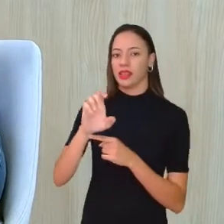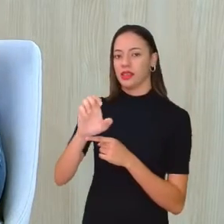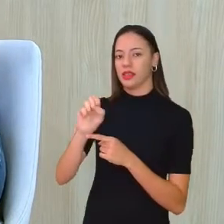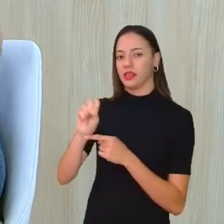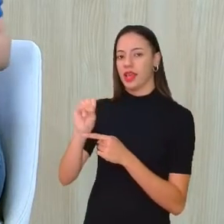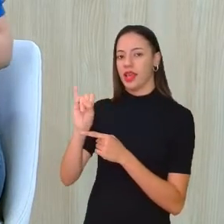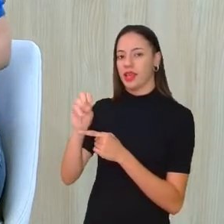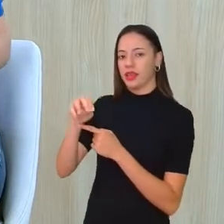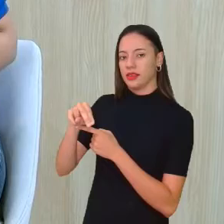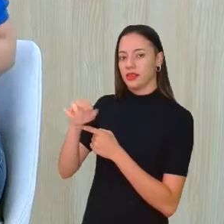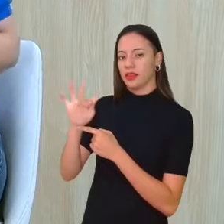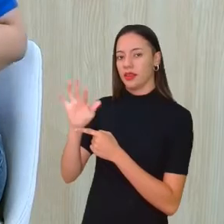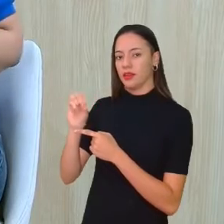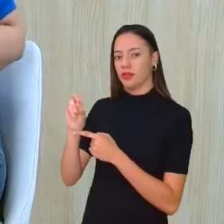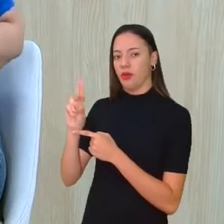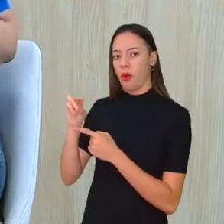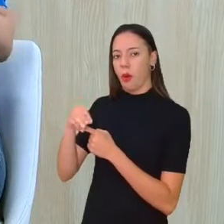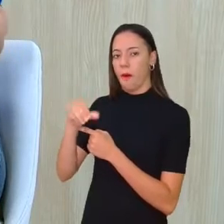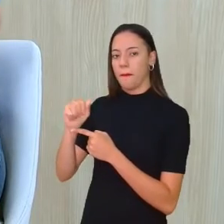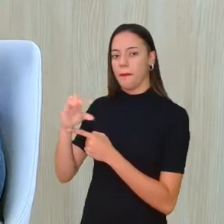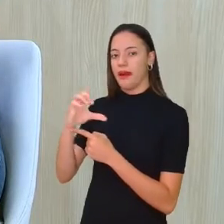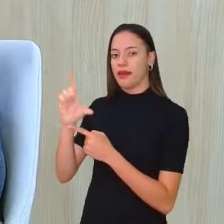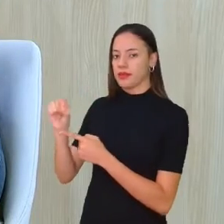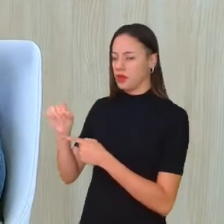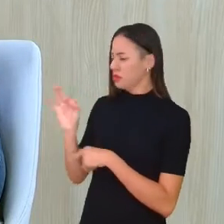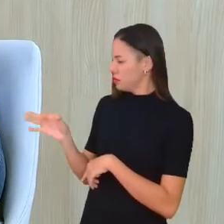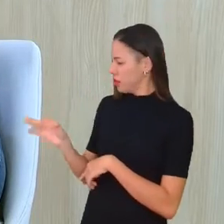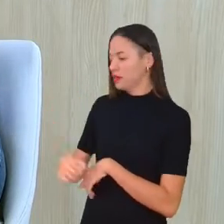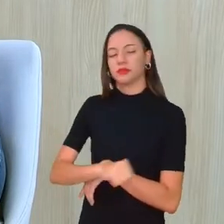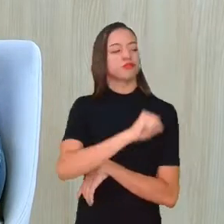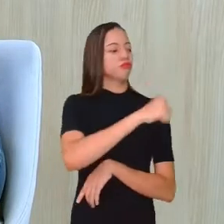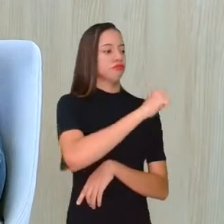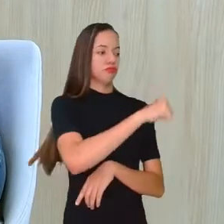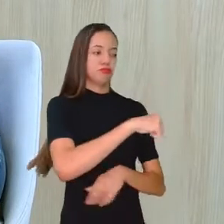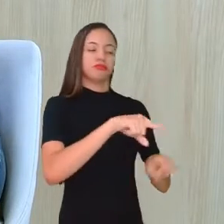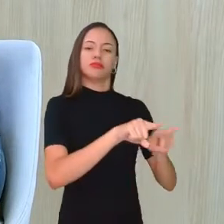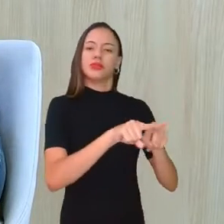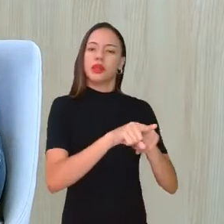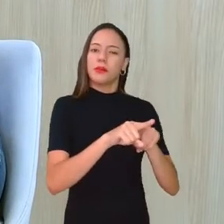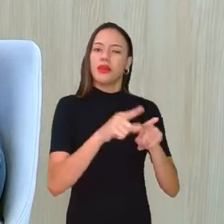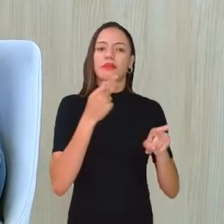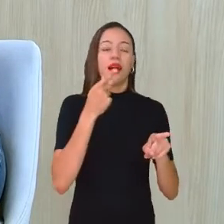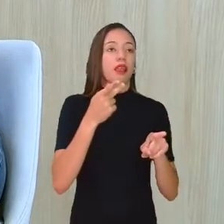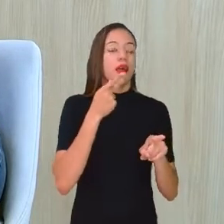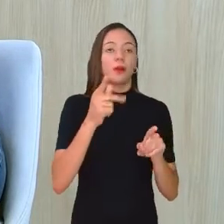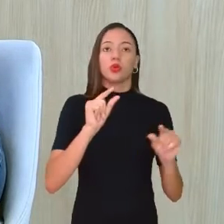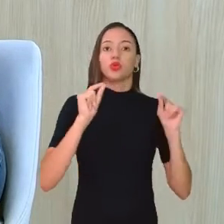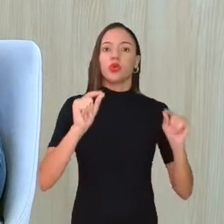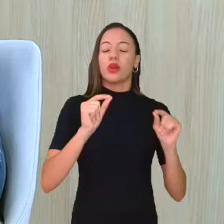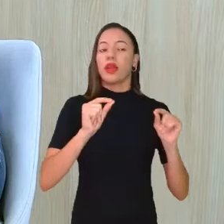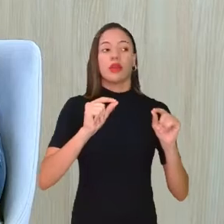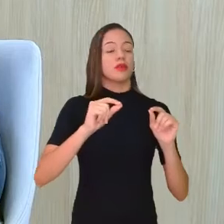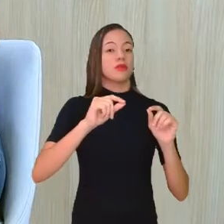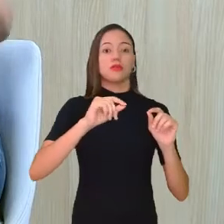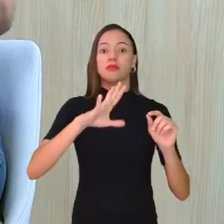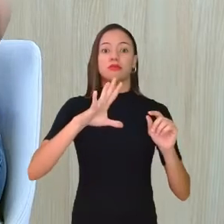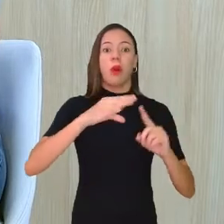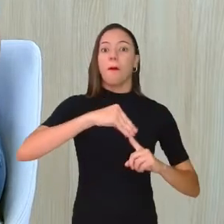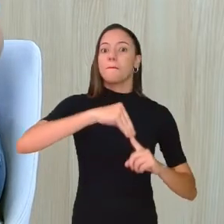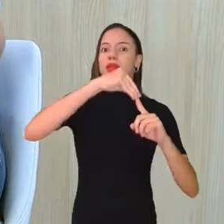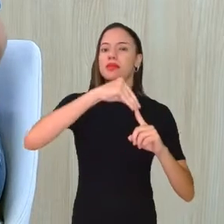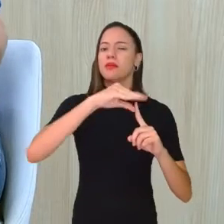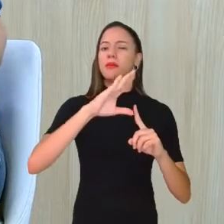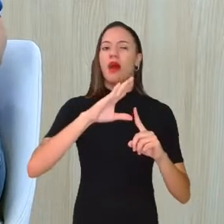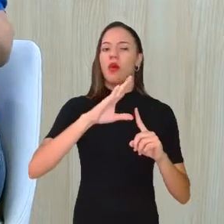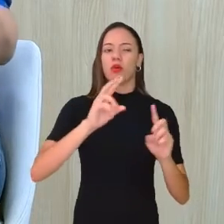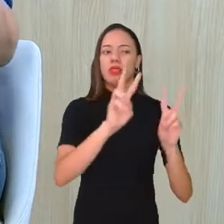sobre desinformação. E o, a chave, né, a questão chave da nossa aula passada foi mostrar